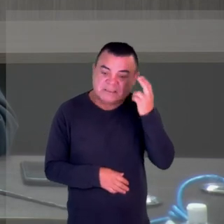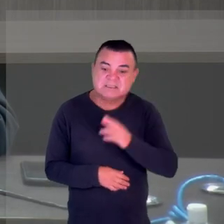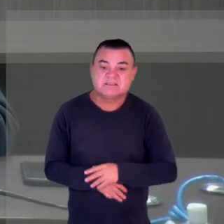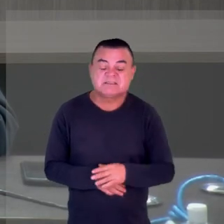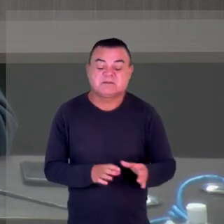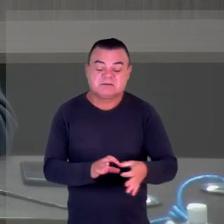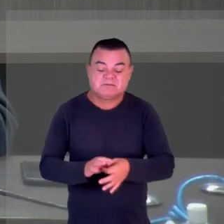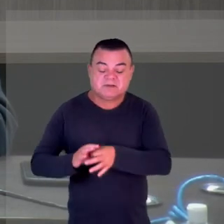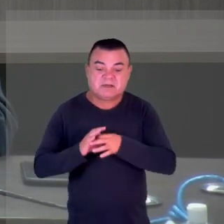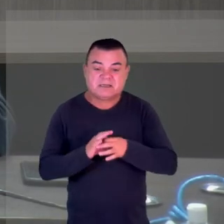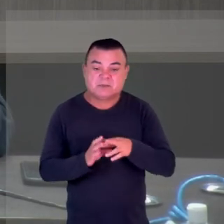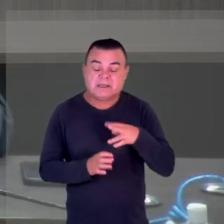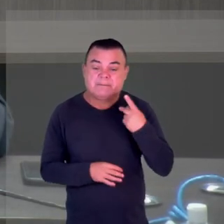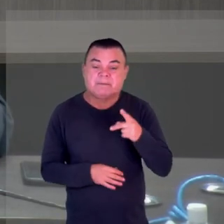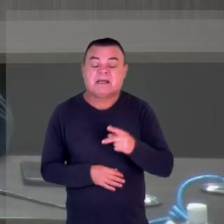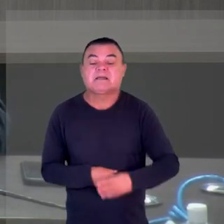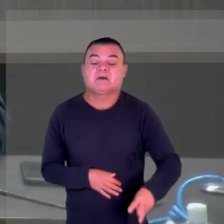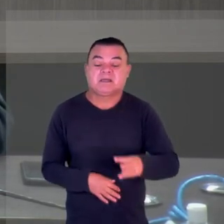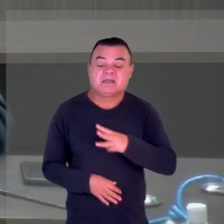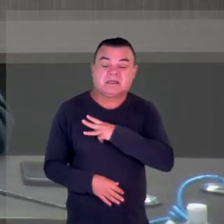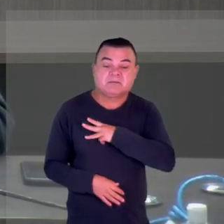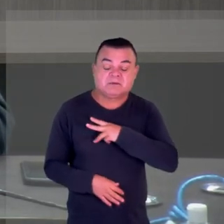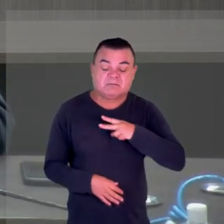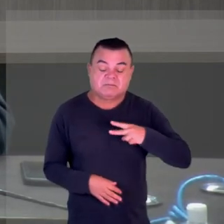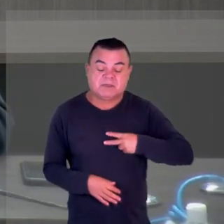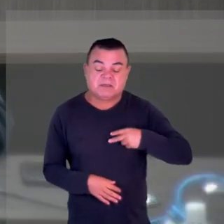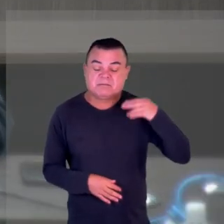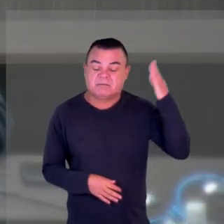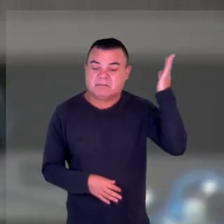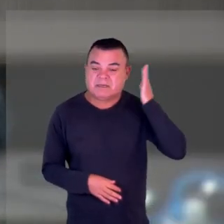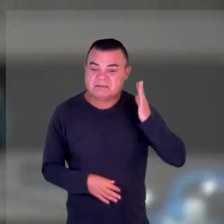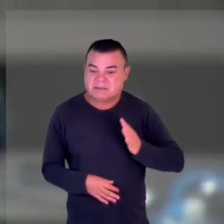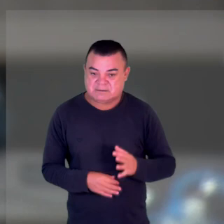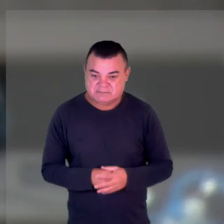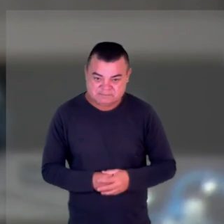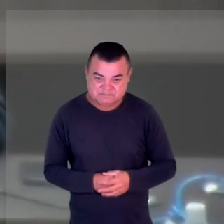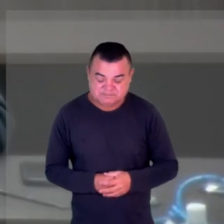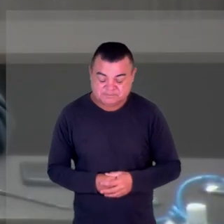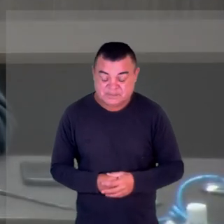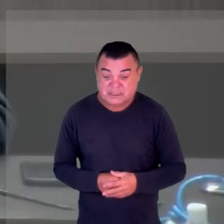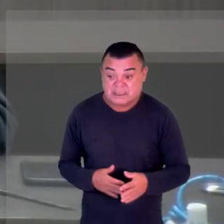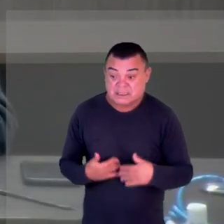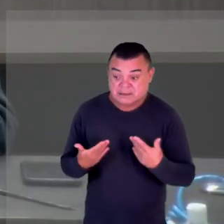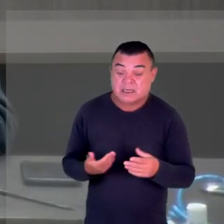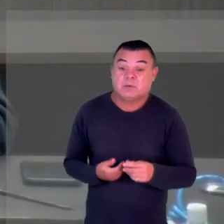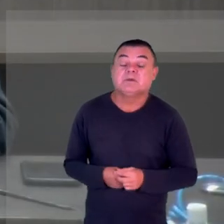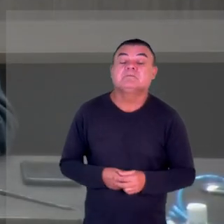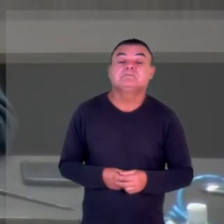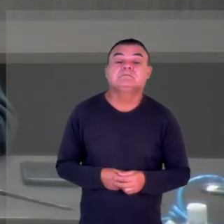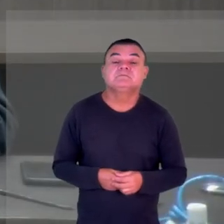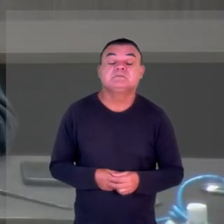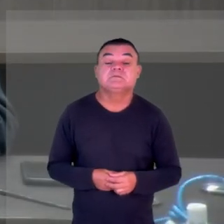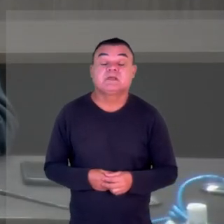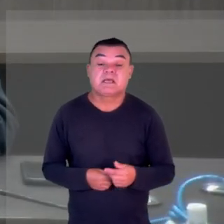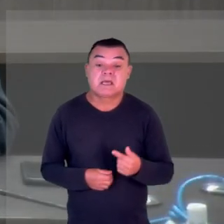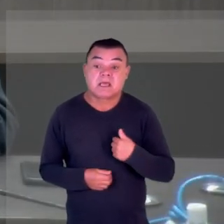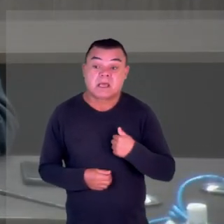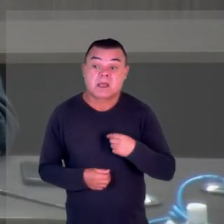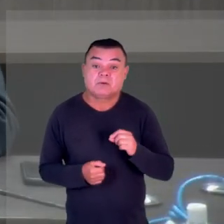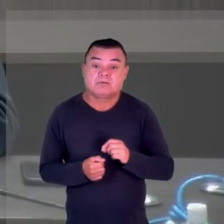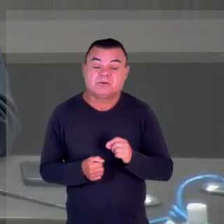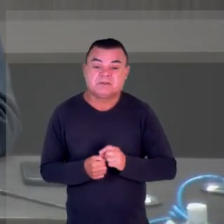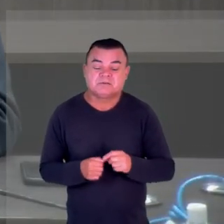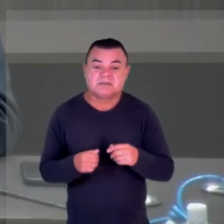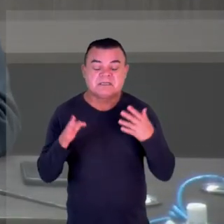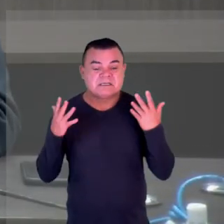brasileiro para o Ministério Público de todo o Brasil na oportunidade fiz uma saudação E pensei comigo